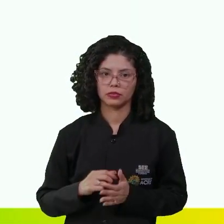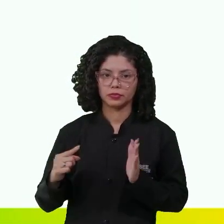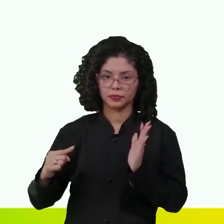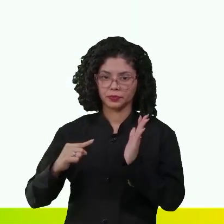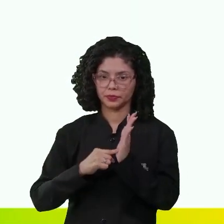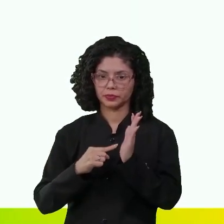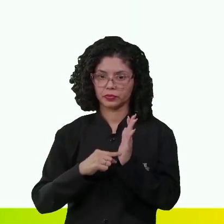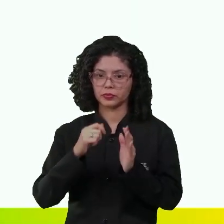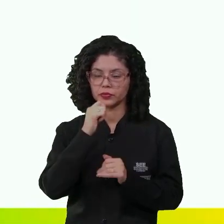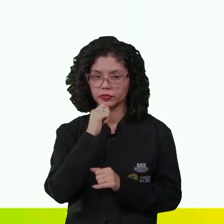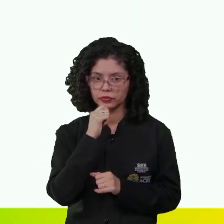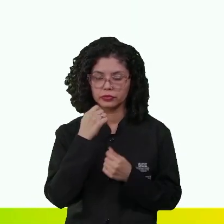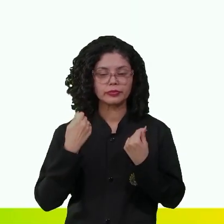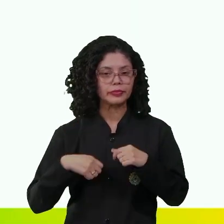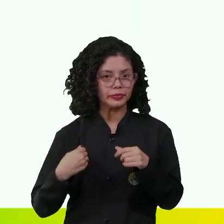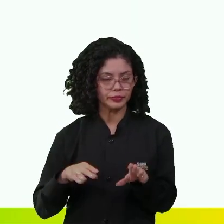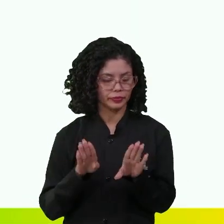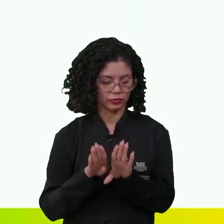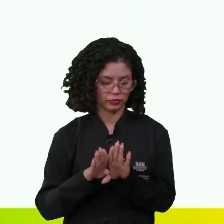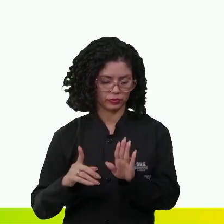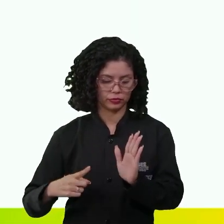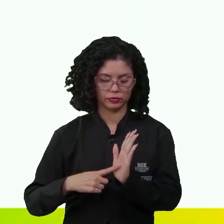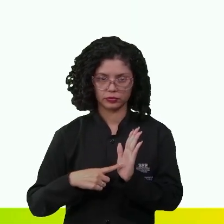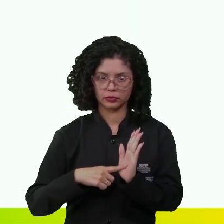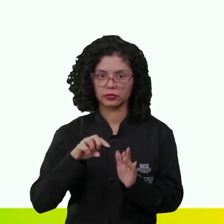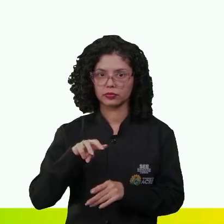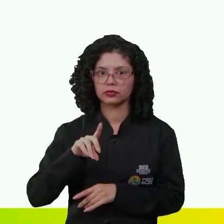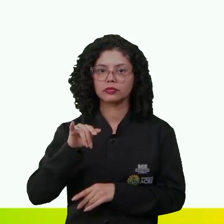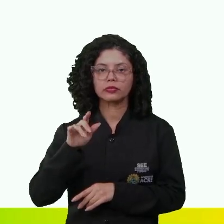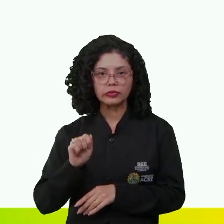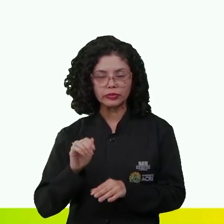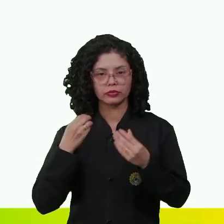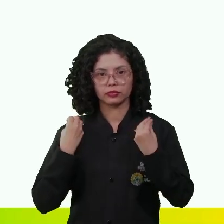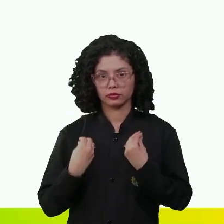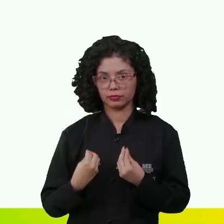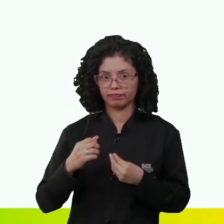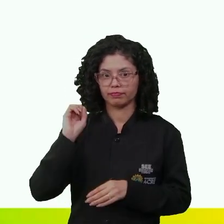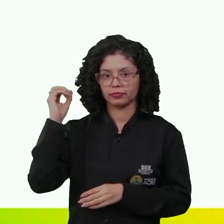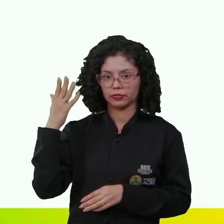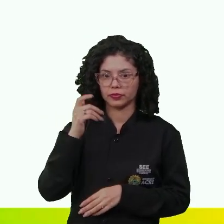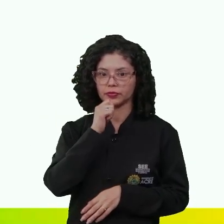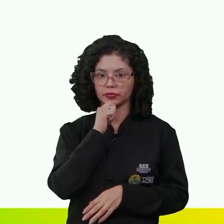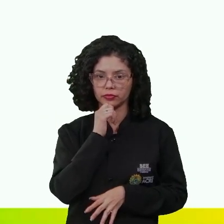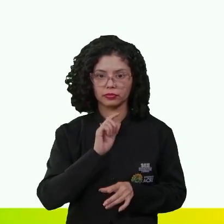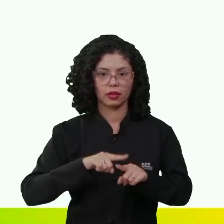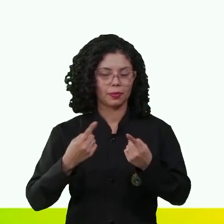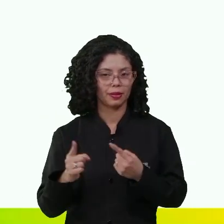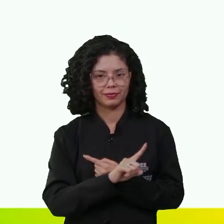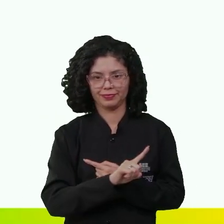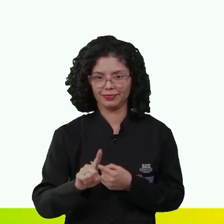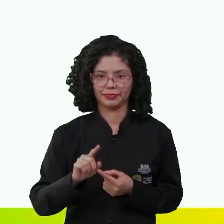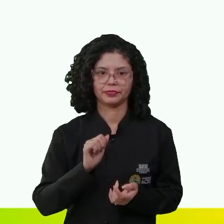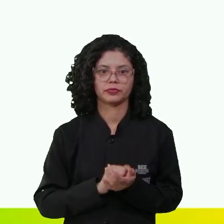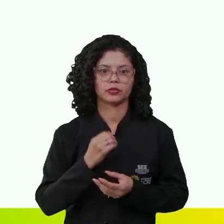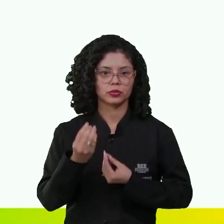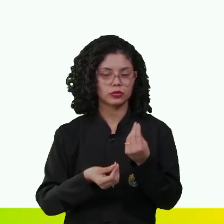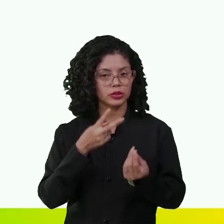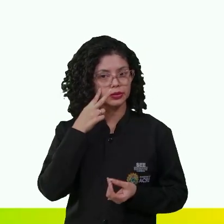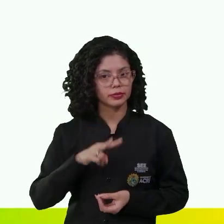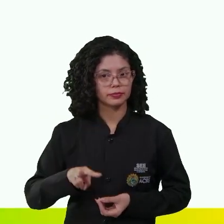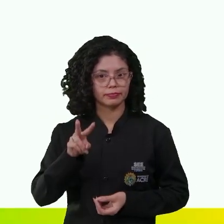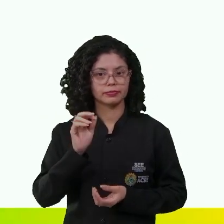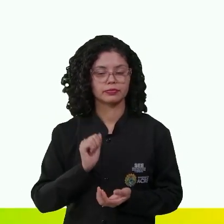ponto D aqui deveria ser ponto médio para que isso ocorresse, mas não é. Como você pode